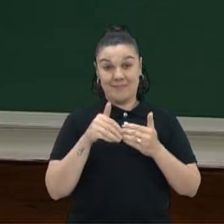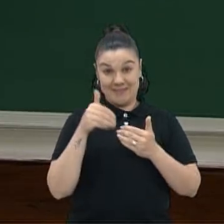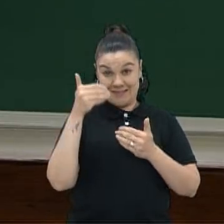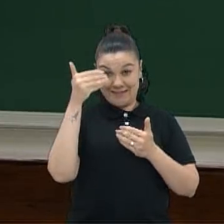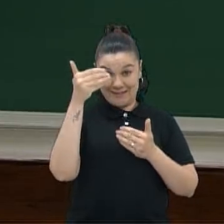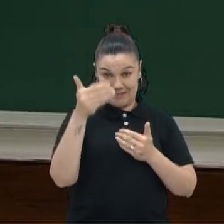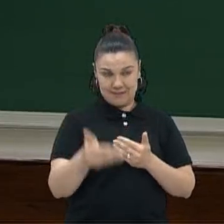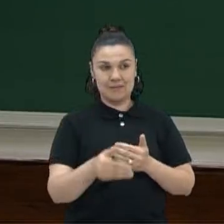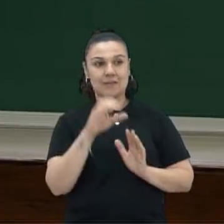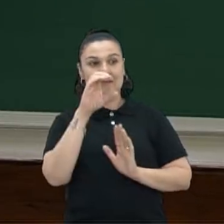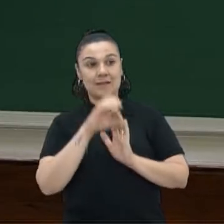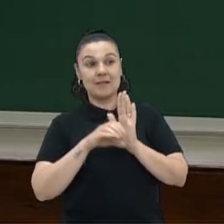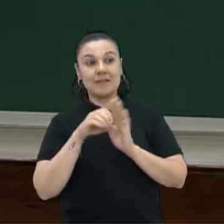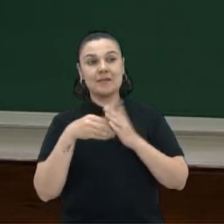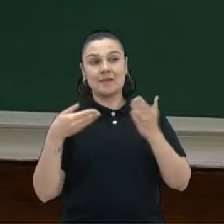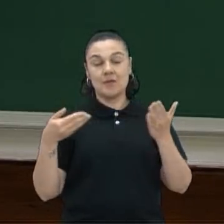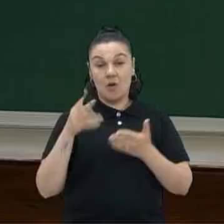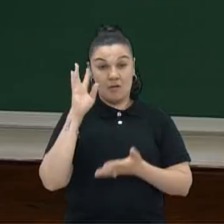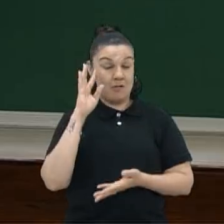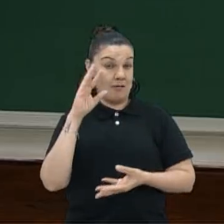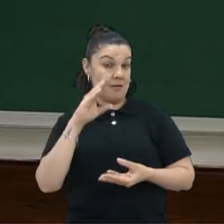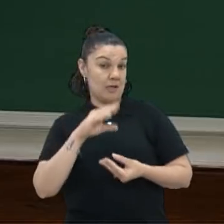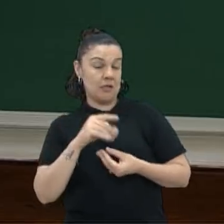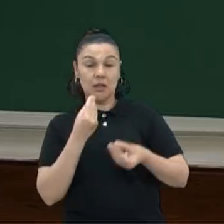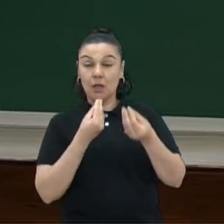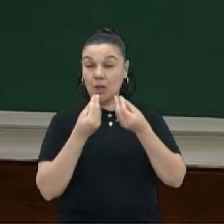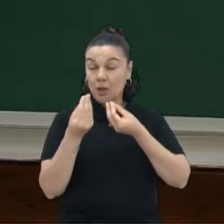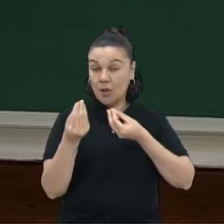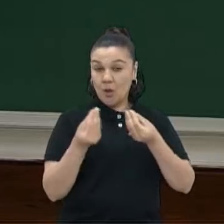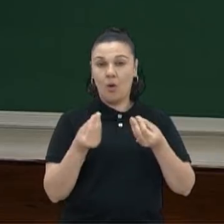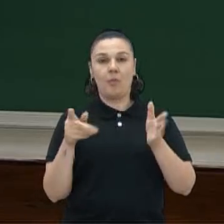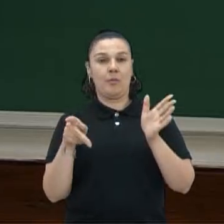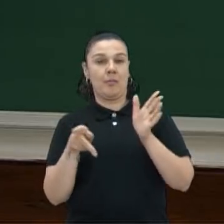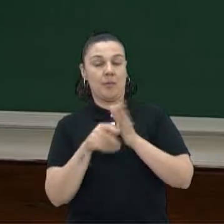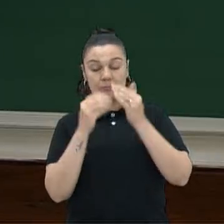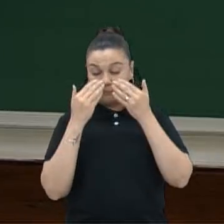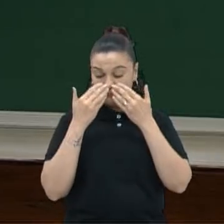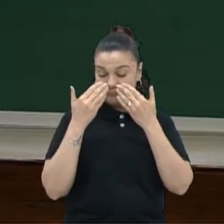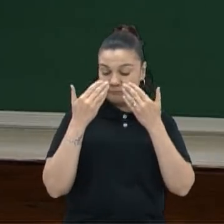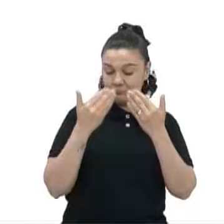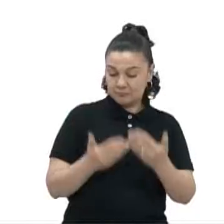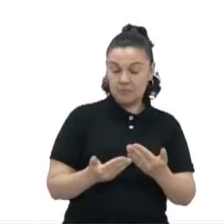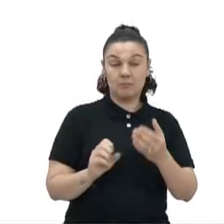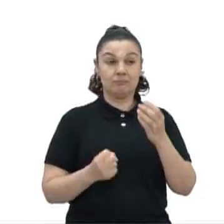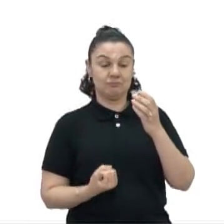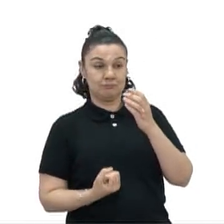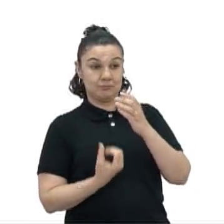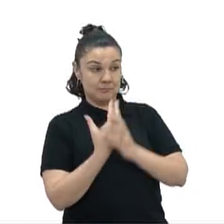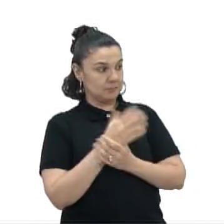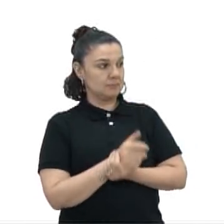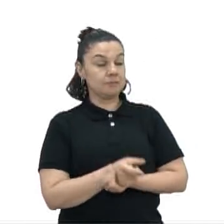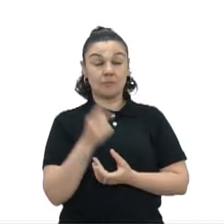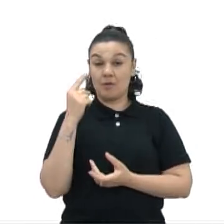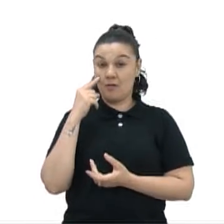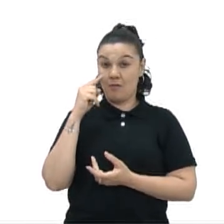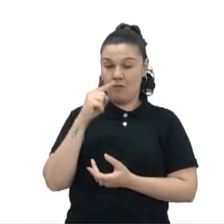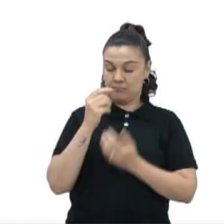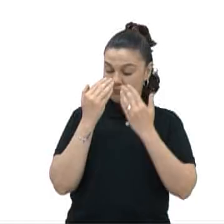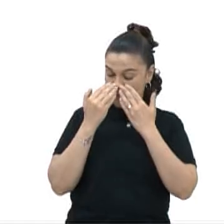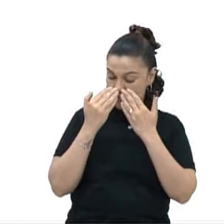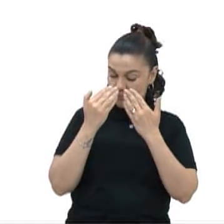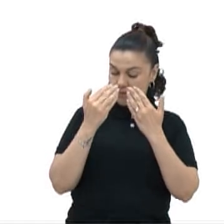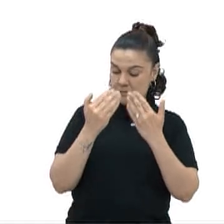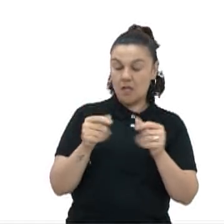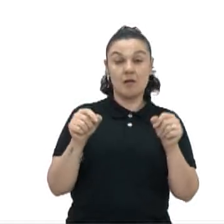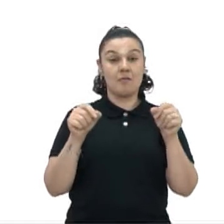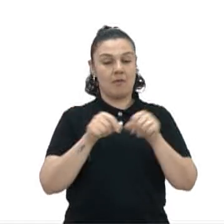Seguindo no nosso conteúdo, vamos entender agora como os agentes externos atuam. Os agentes externos